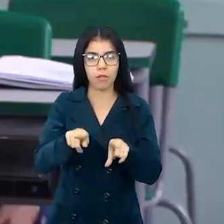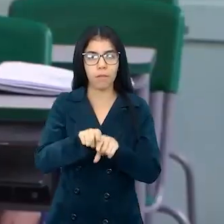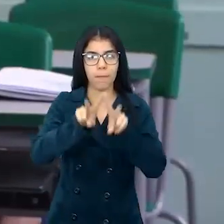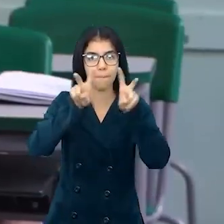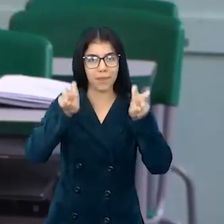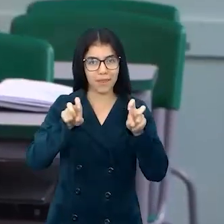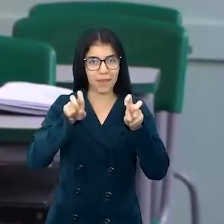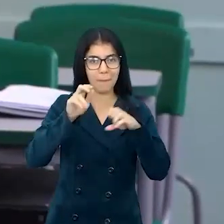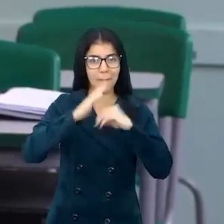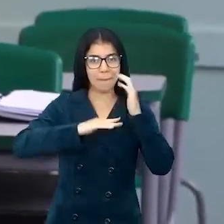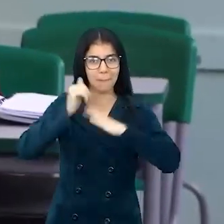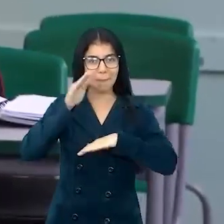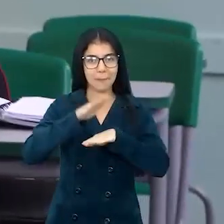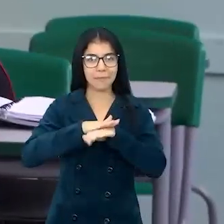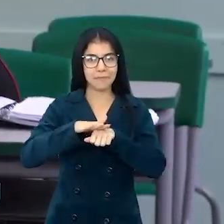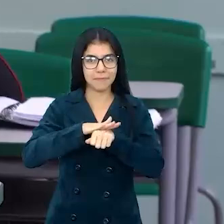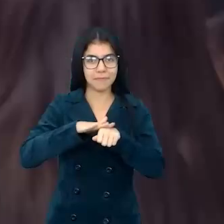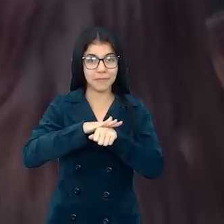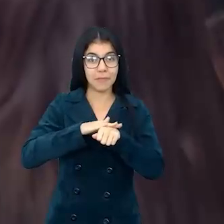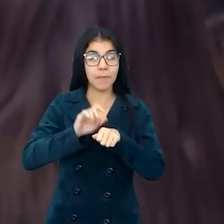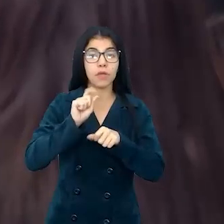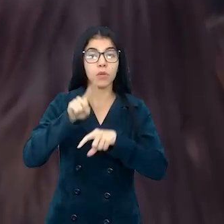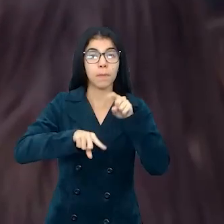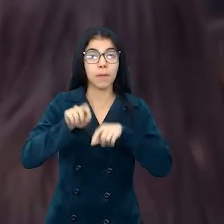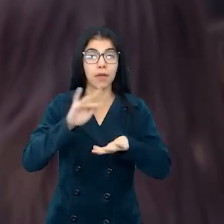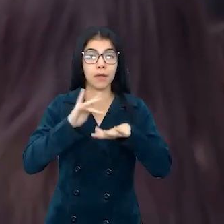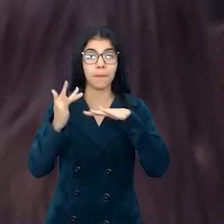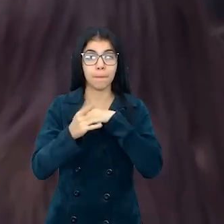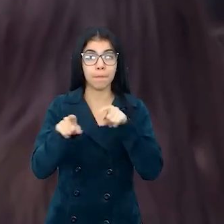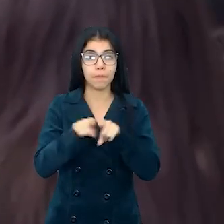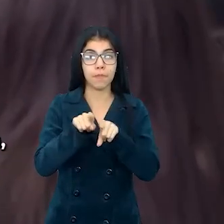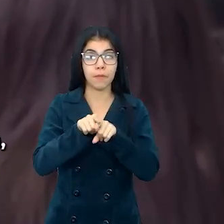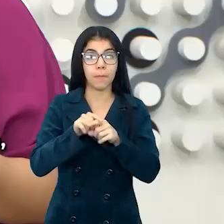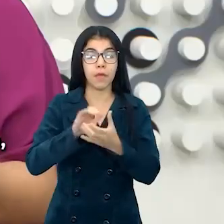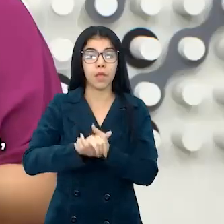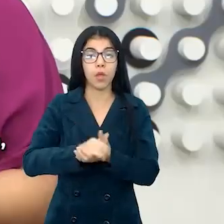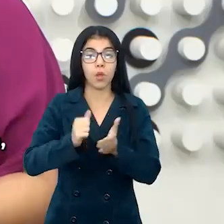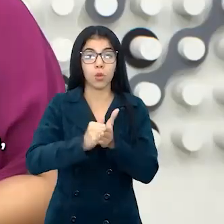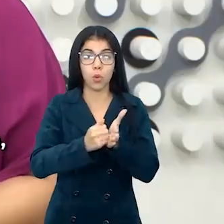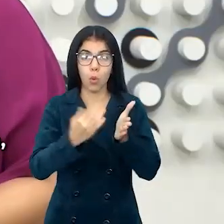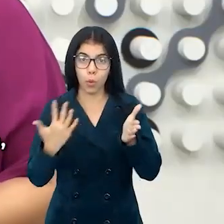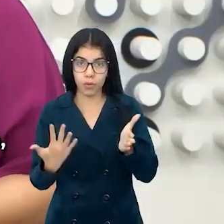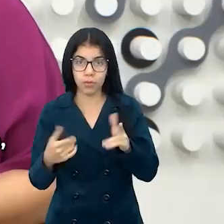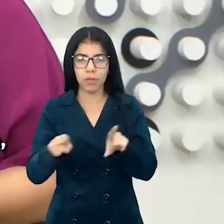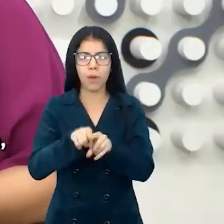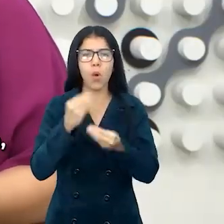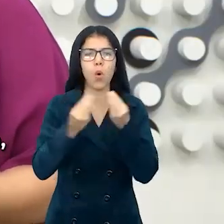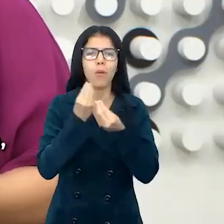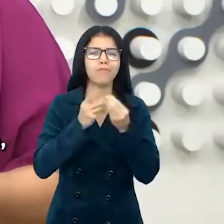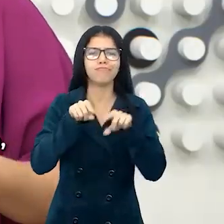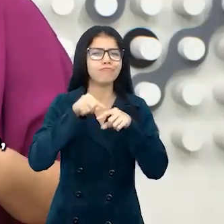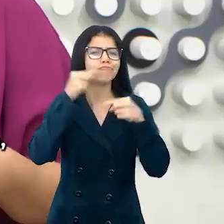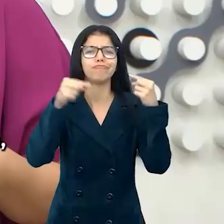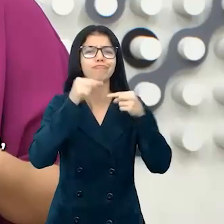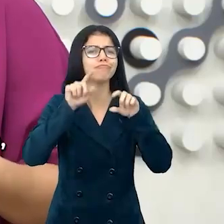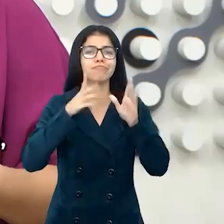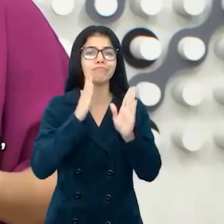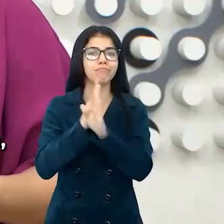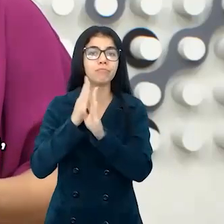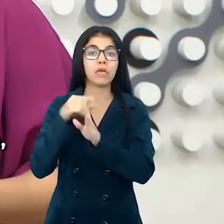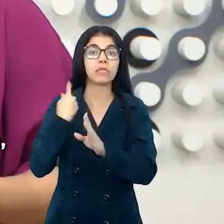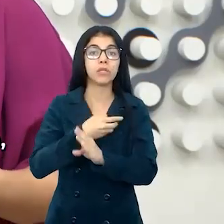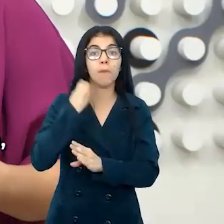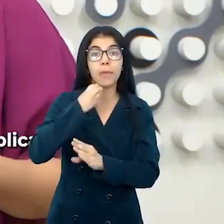sobre temas baseado no material digital e no resultado da prova paulista. Qual que é o objetivo desses encontros formativos? Que a gente